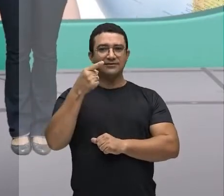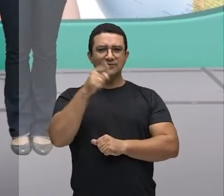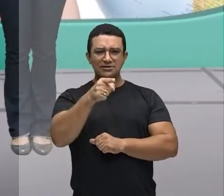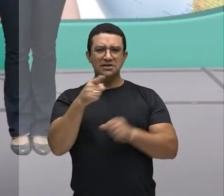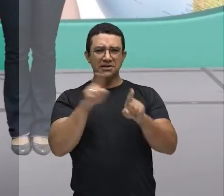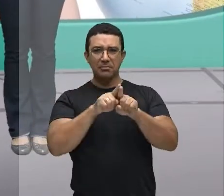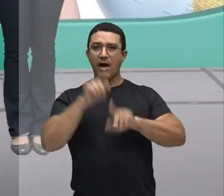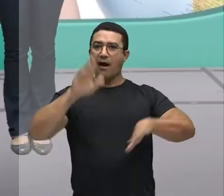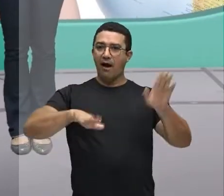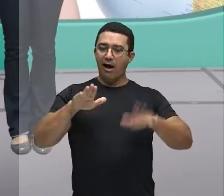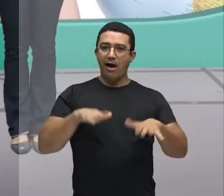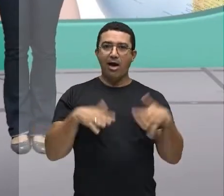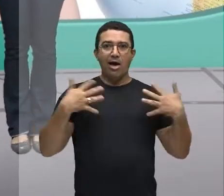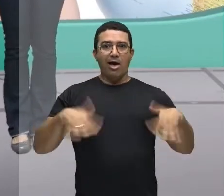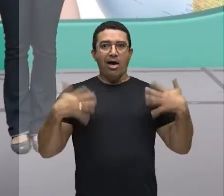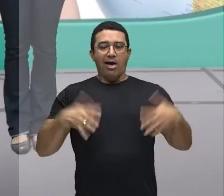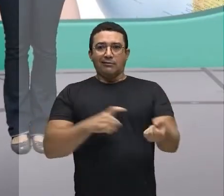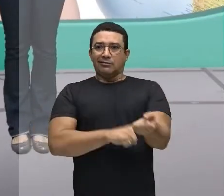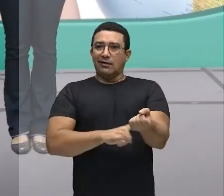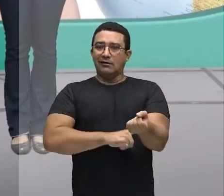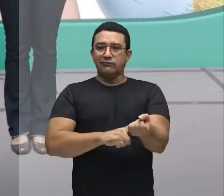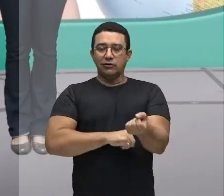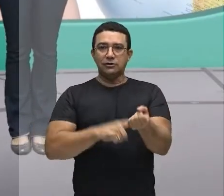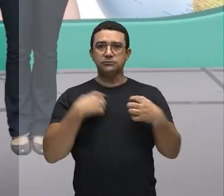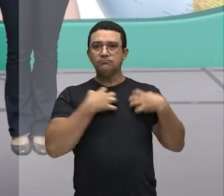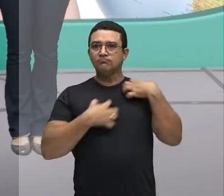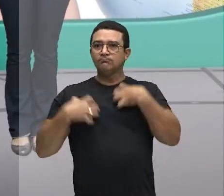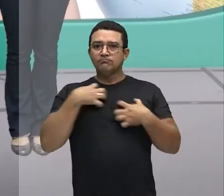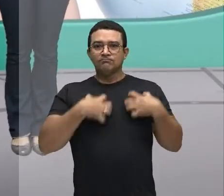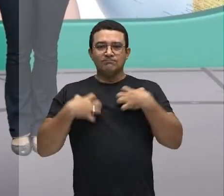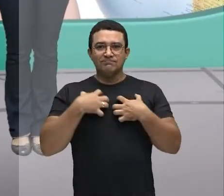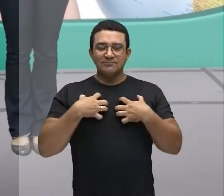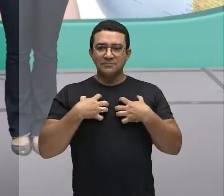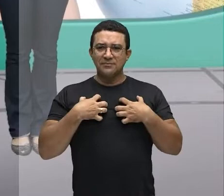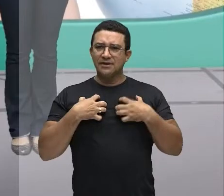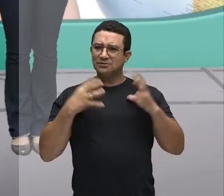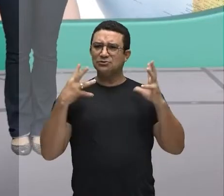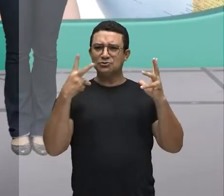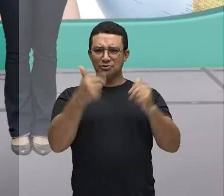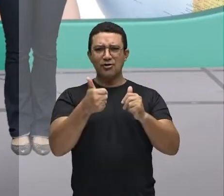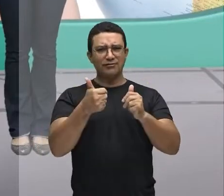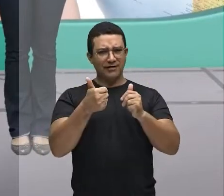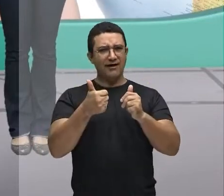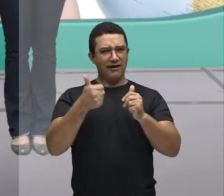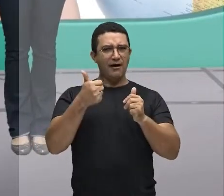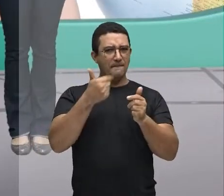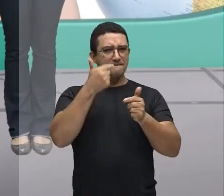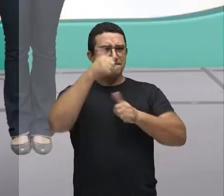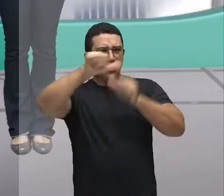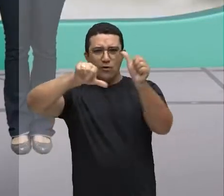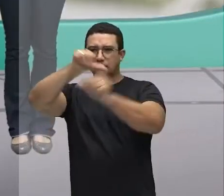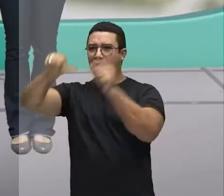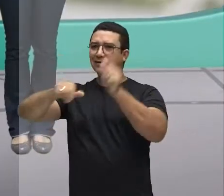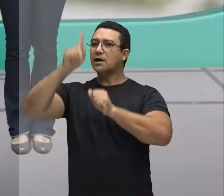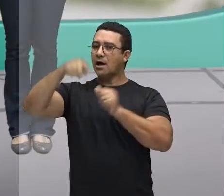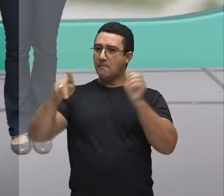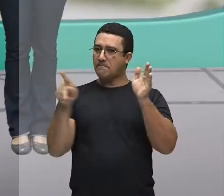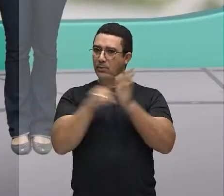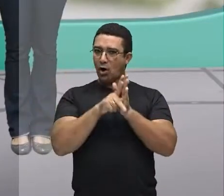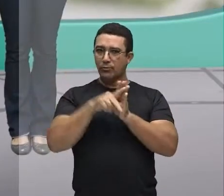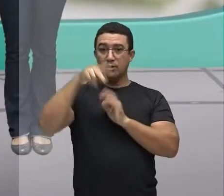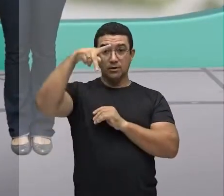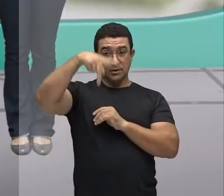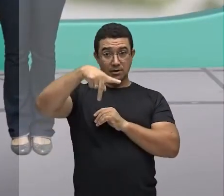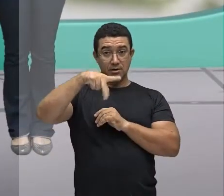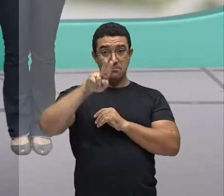mais nervosa, mais irritada. Todas essas mudanças fazem parte da puberdade. E o que é a